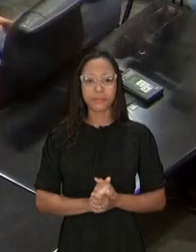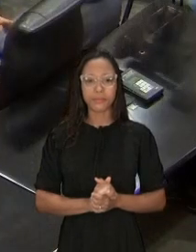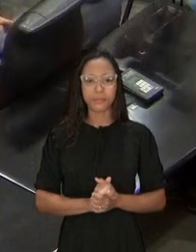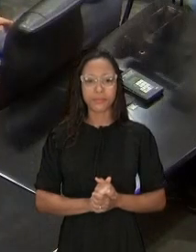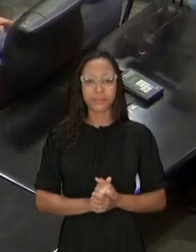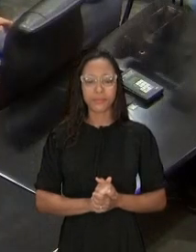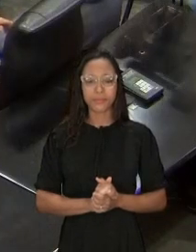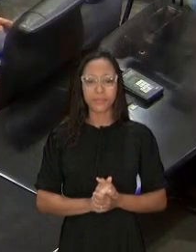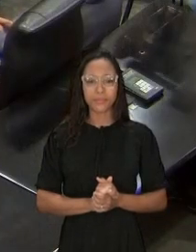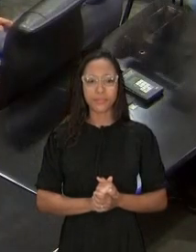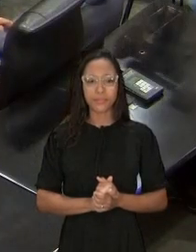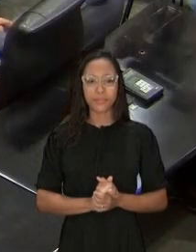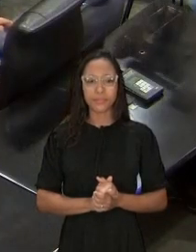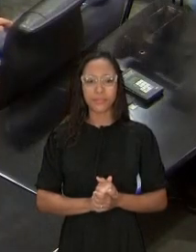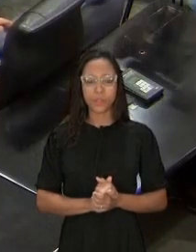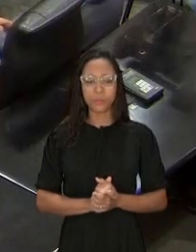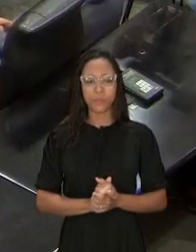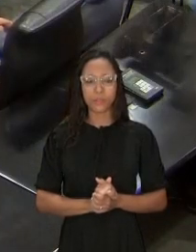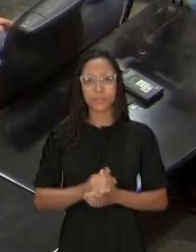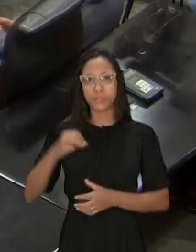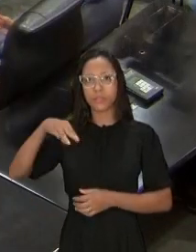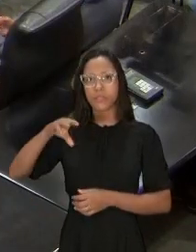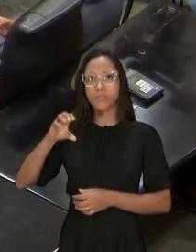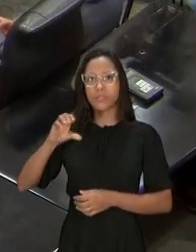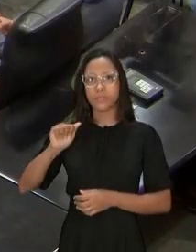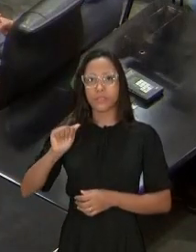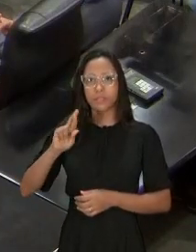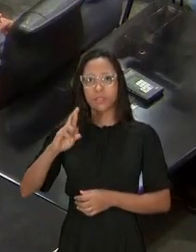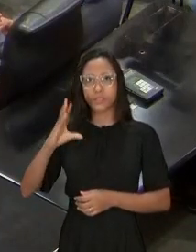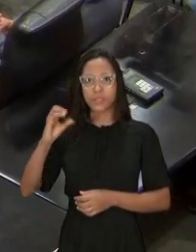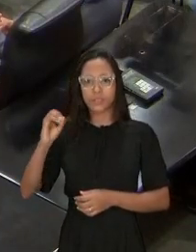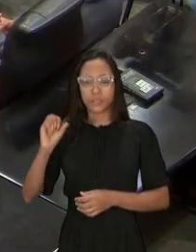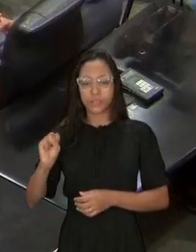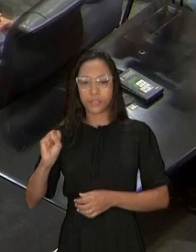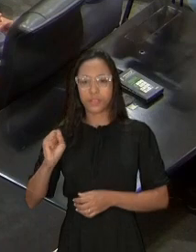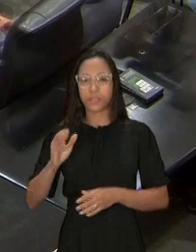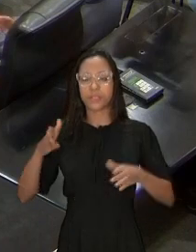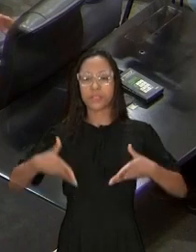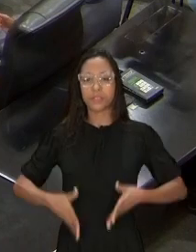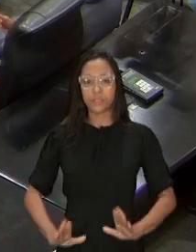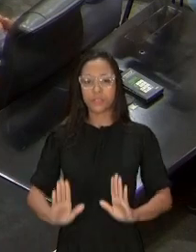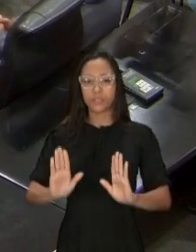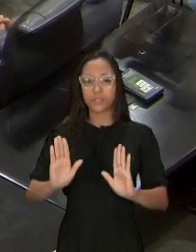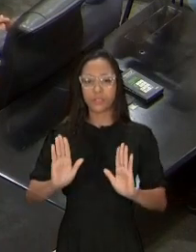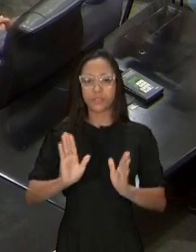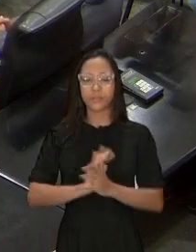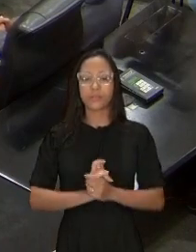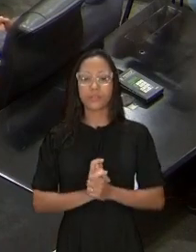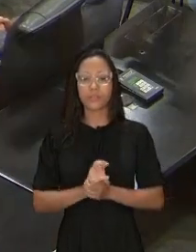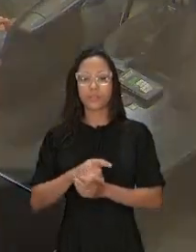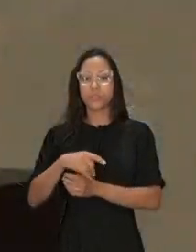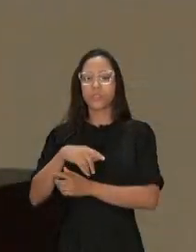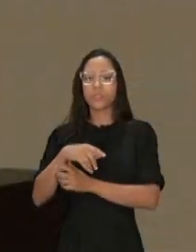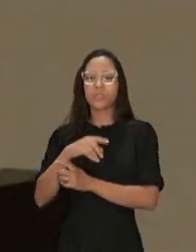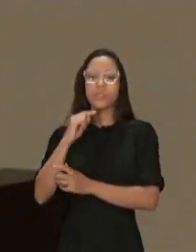Marcos de Oliveira Hatter. Nasceu em Porto Alegre, Rio Grande do Sul. É médico